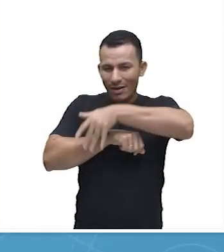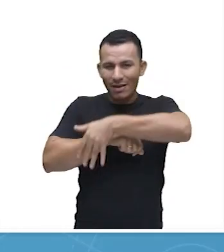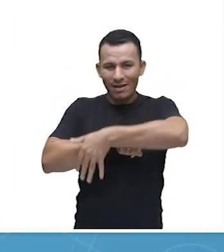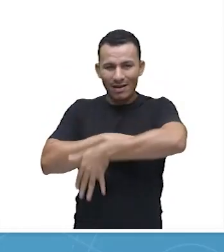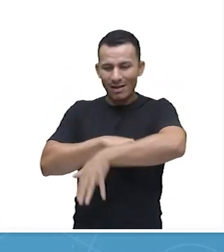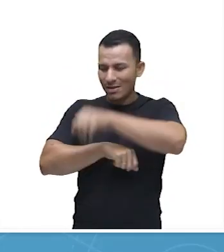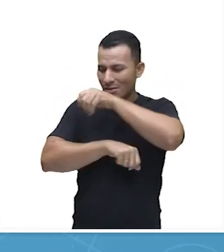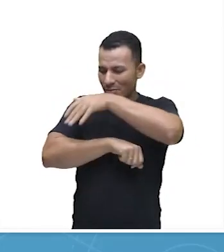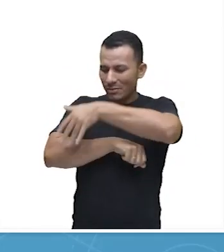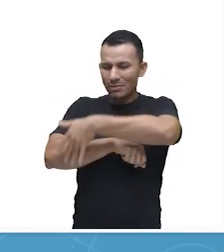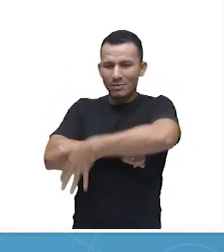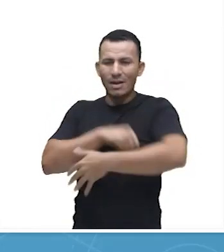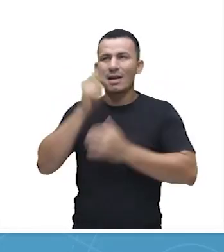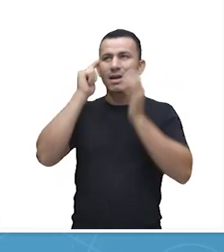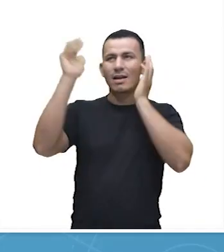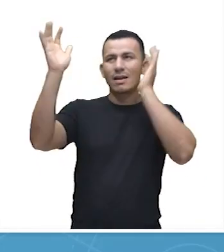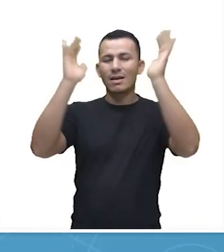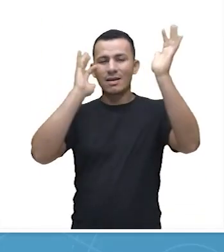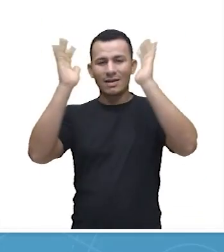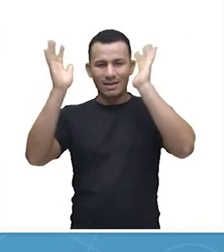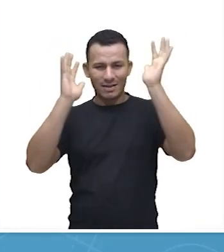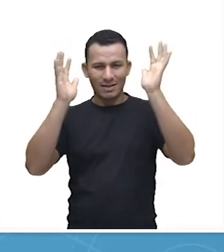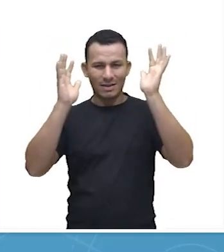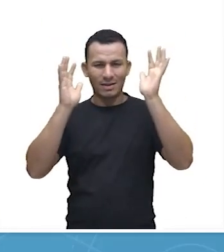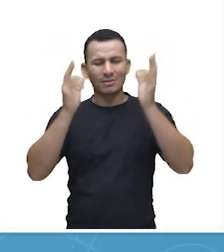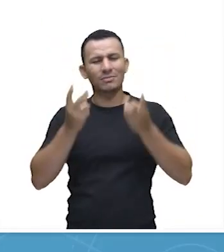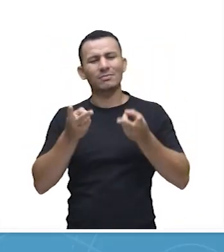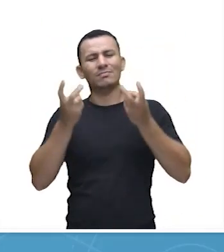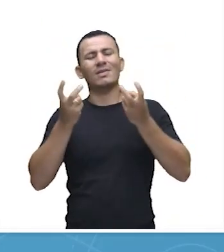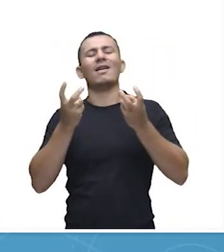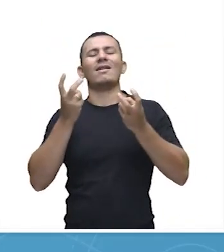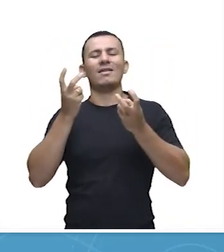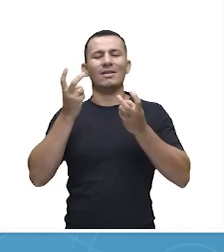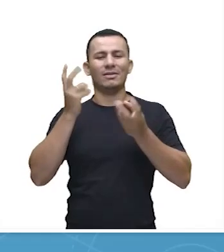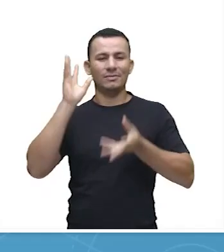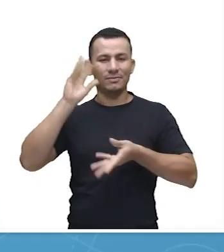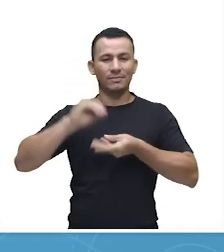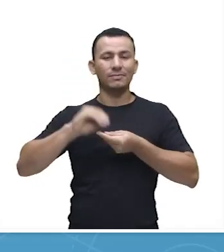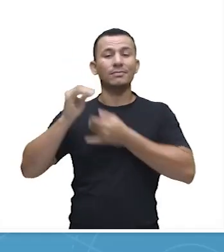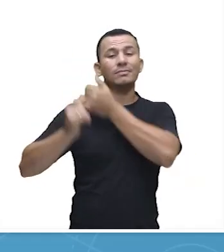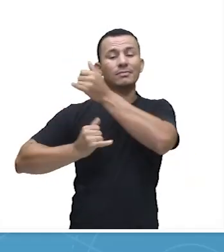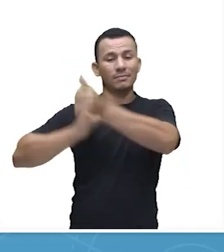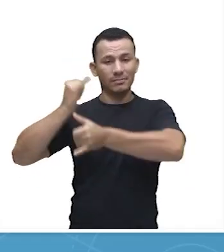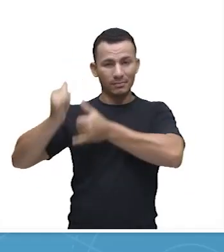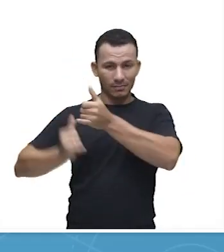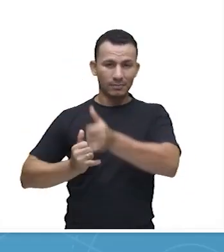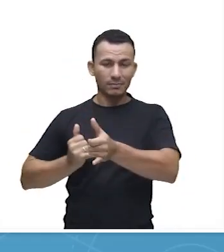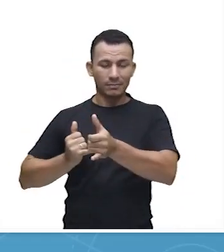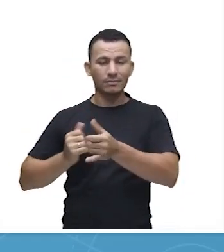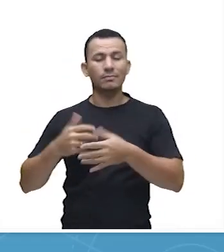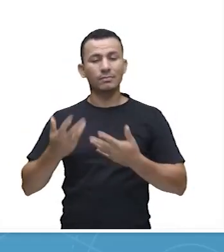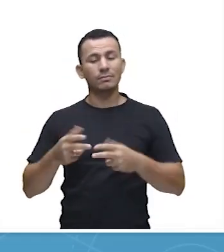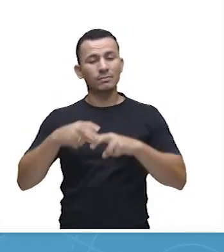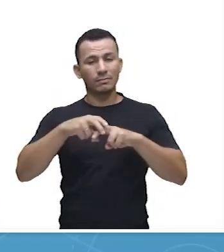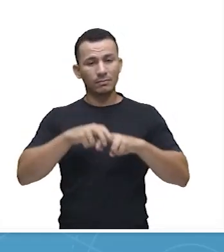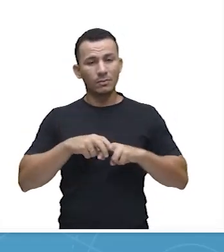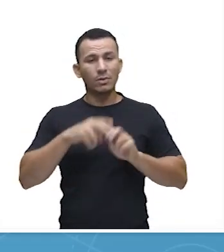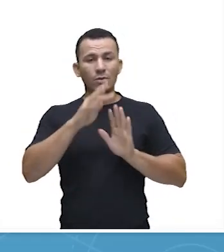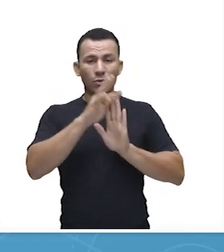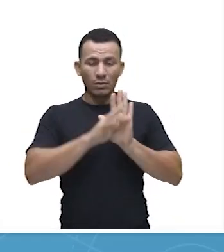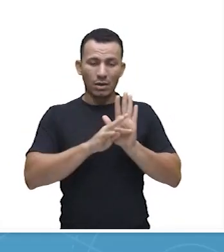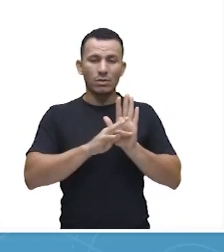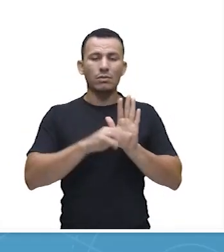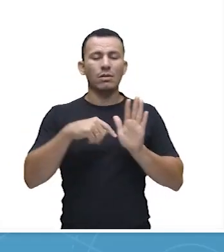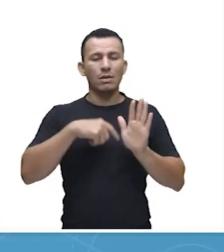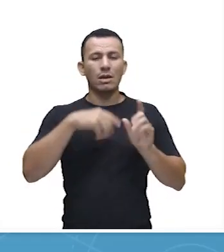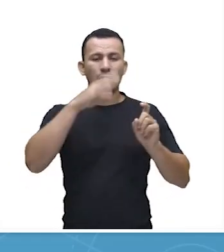fantástica, fantasiosa, nessa parte a gente enxerga a lenda. Então, por isso é que eu disse a vocês que esse texto vai misturar um pouco